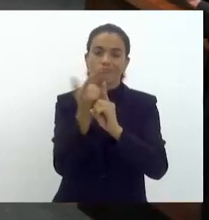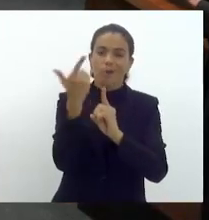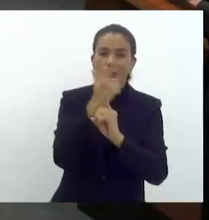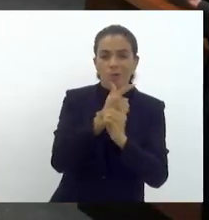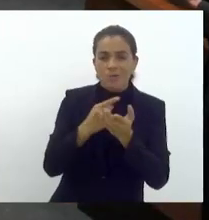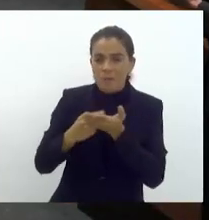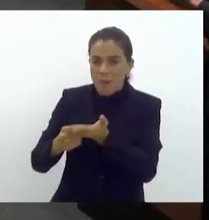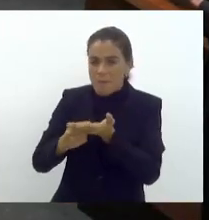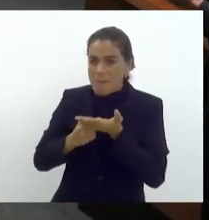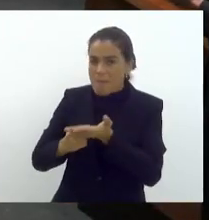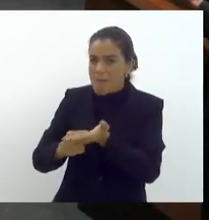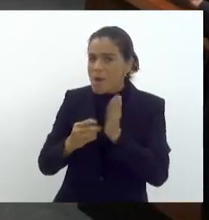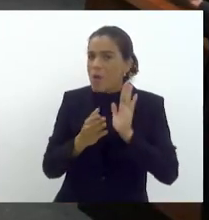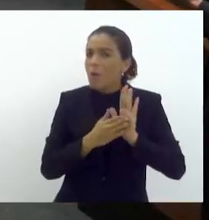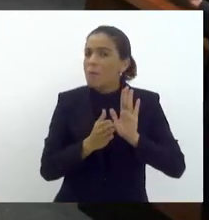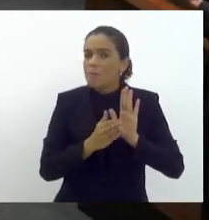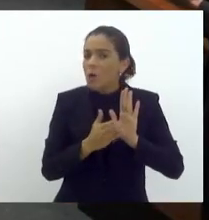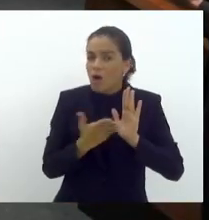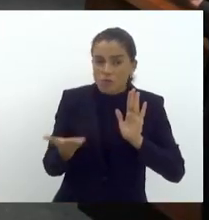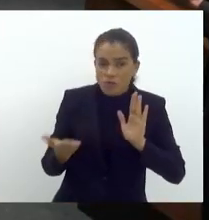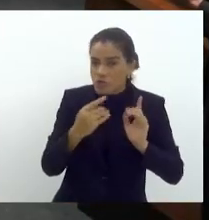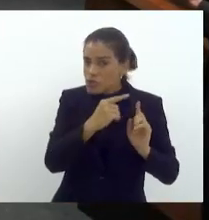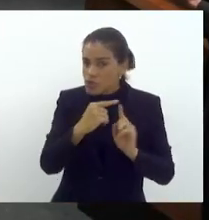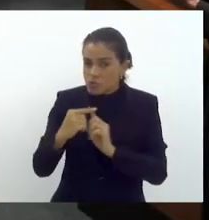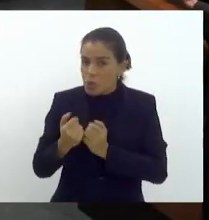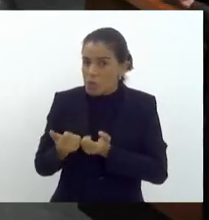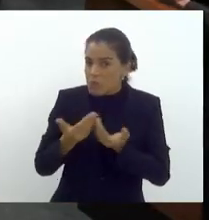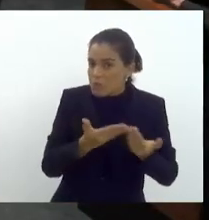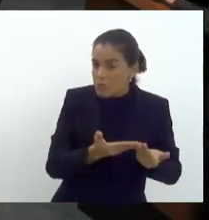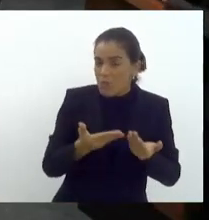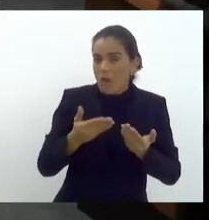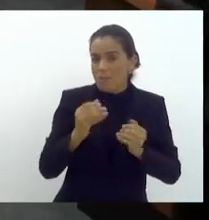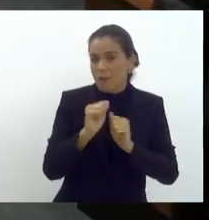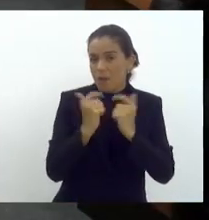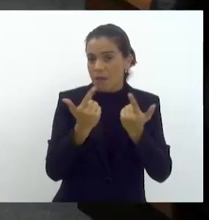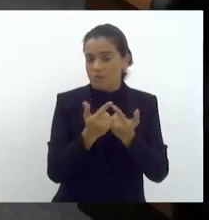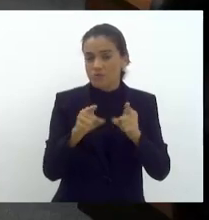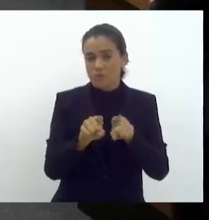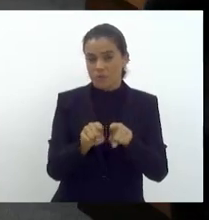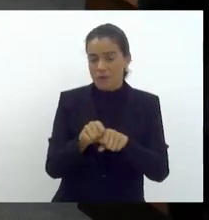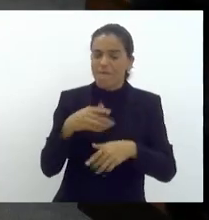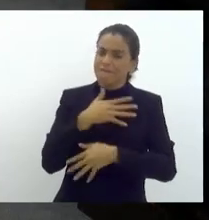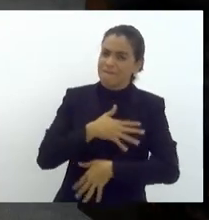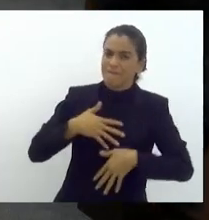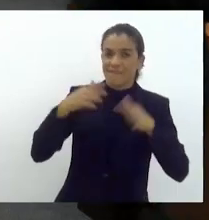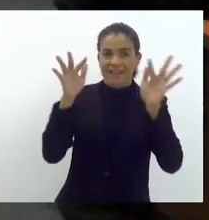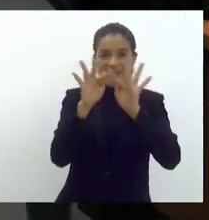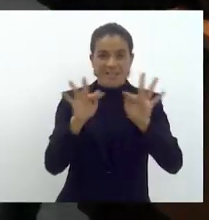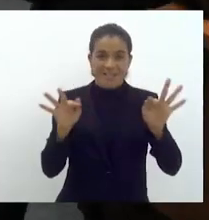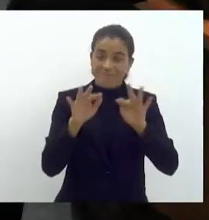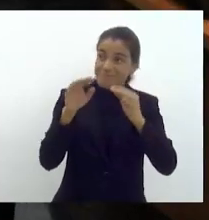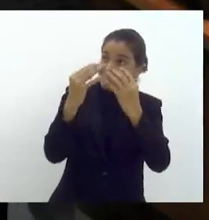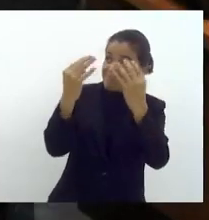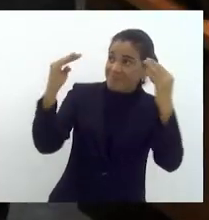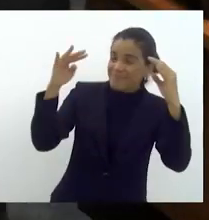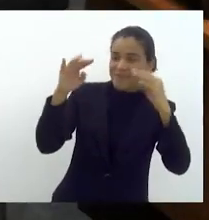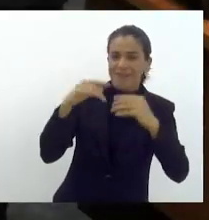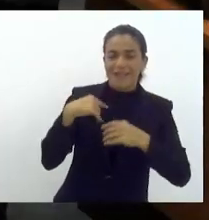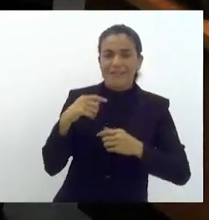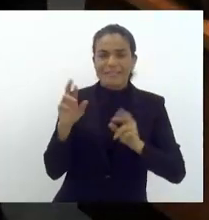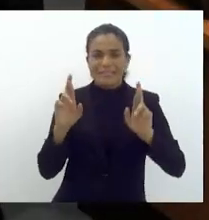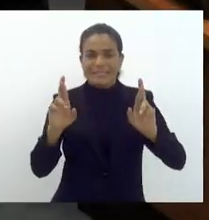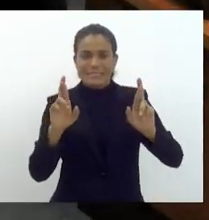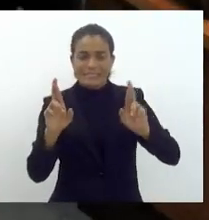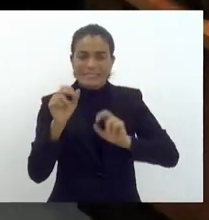exatamente Quais são as nossas propostas o que vamos trazer para essa casa e eu fico muito feliz de dizer para eles também que estão na expectativa já